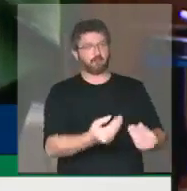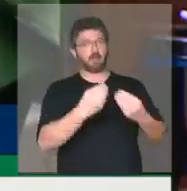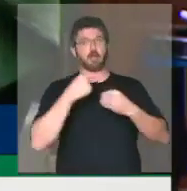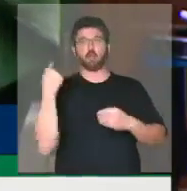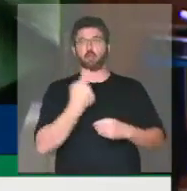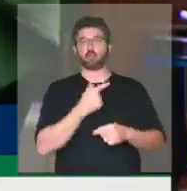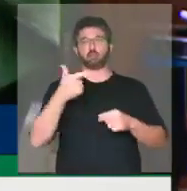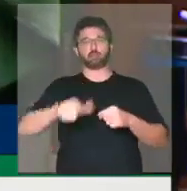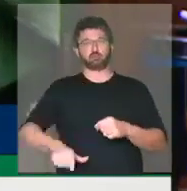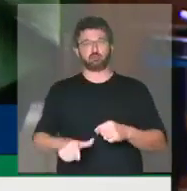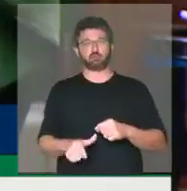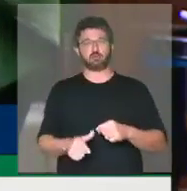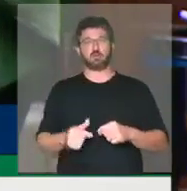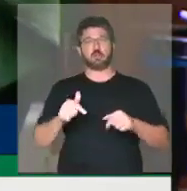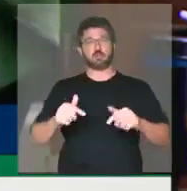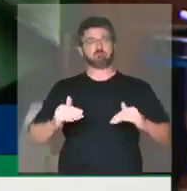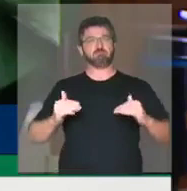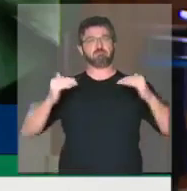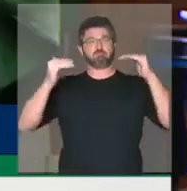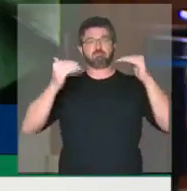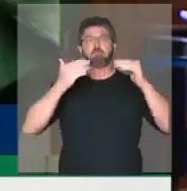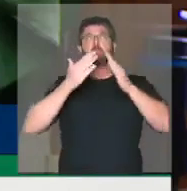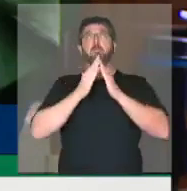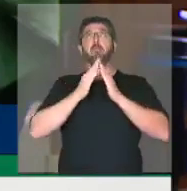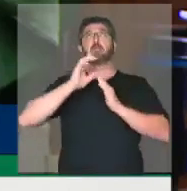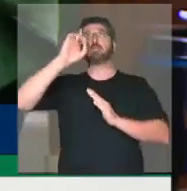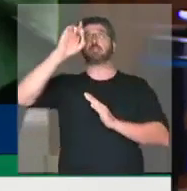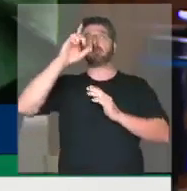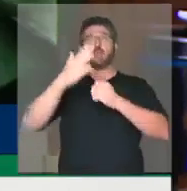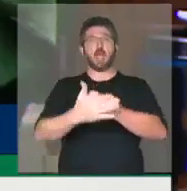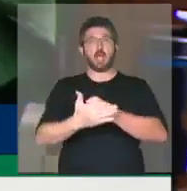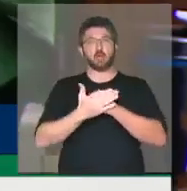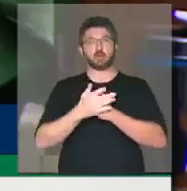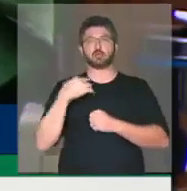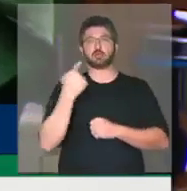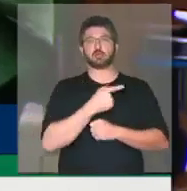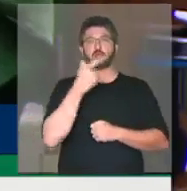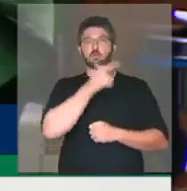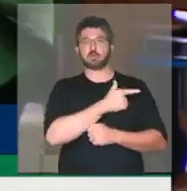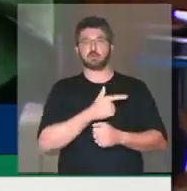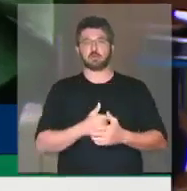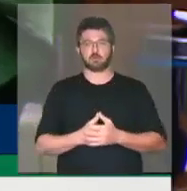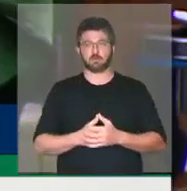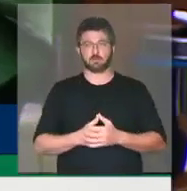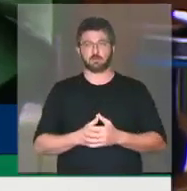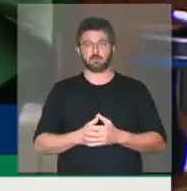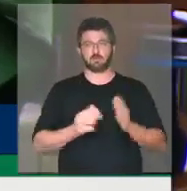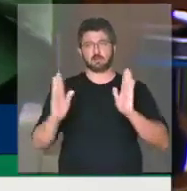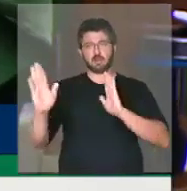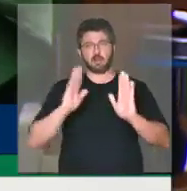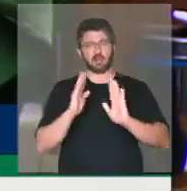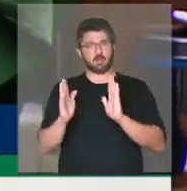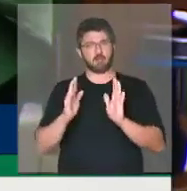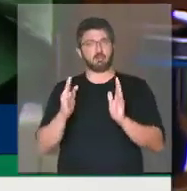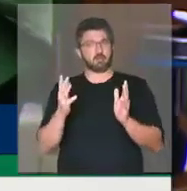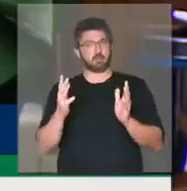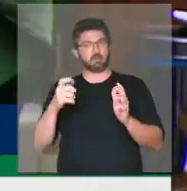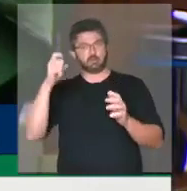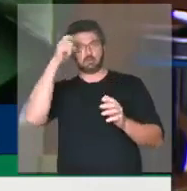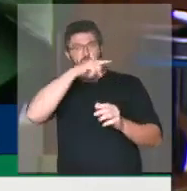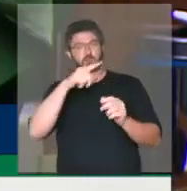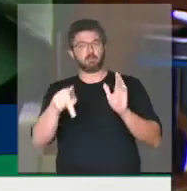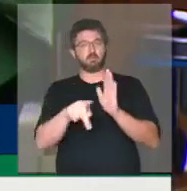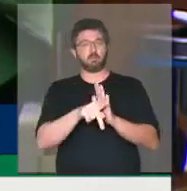pela dimensão dessa tarefa, peço a Deus que nos ajude a obtê-la. Um período dramático da